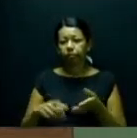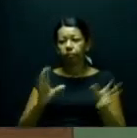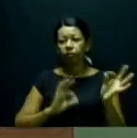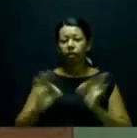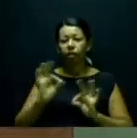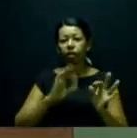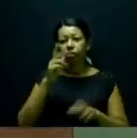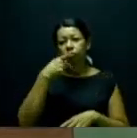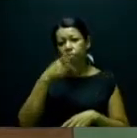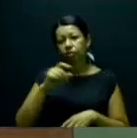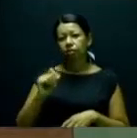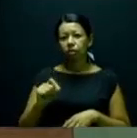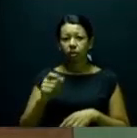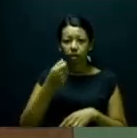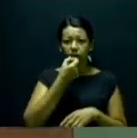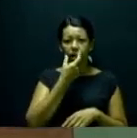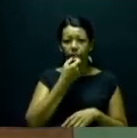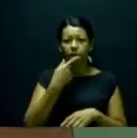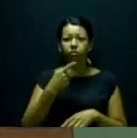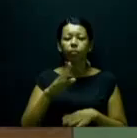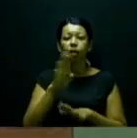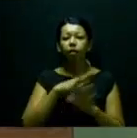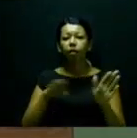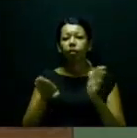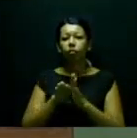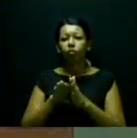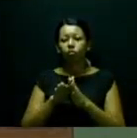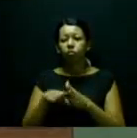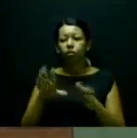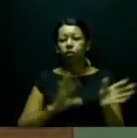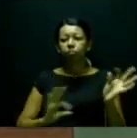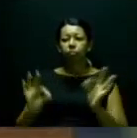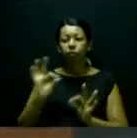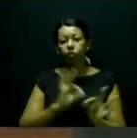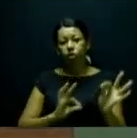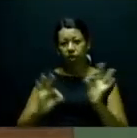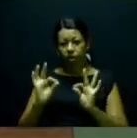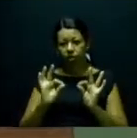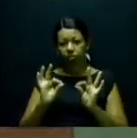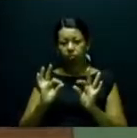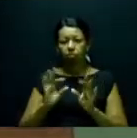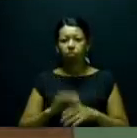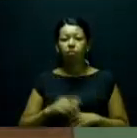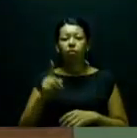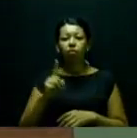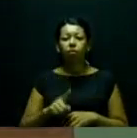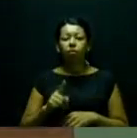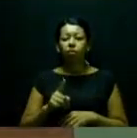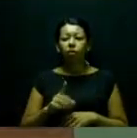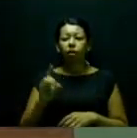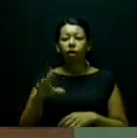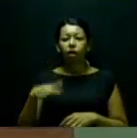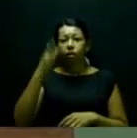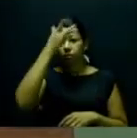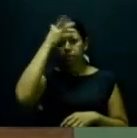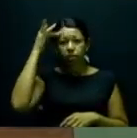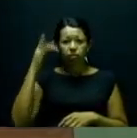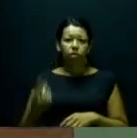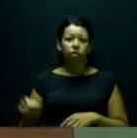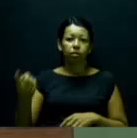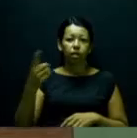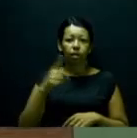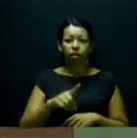projeto diz o seguinte, é remédio para todos. Esse meu projeto, ele automaticamente, cada munícipe que está